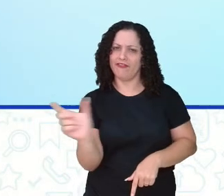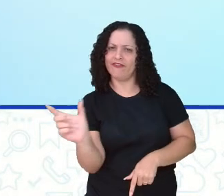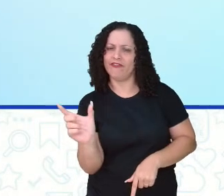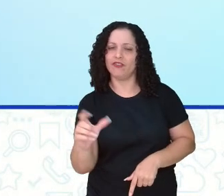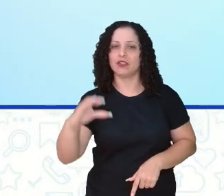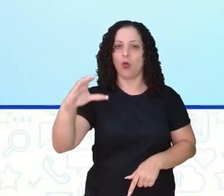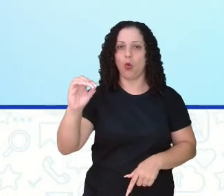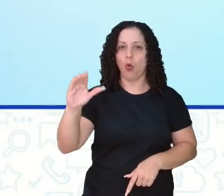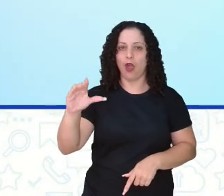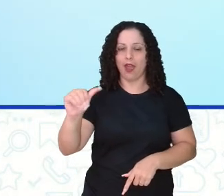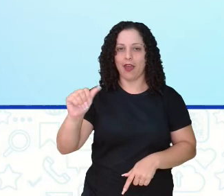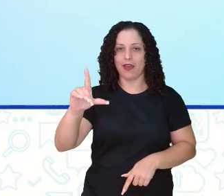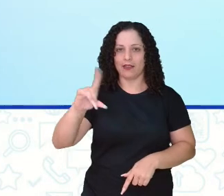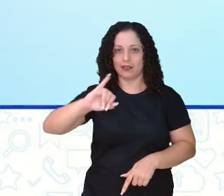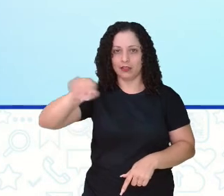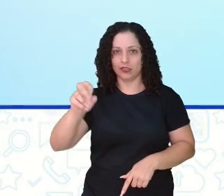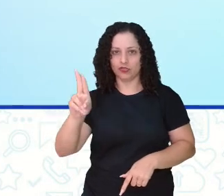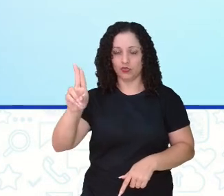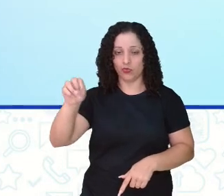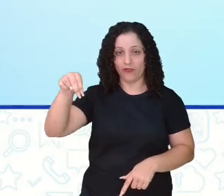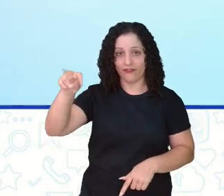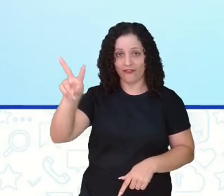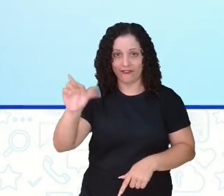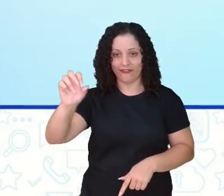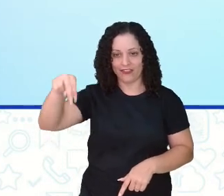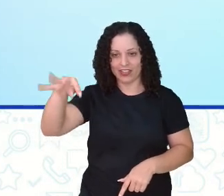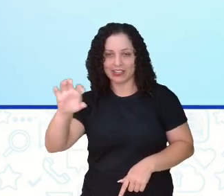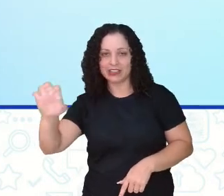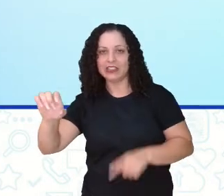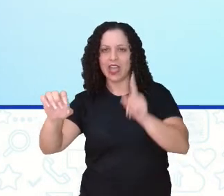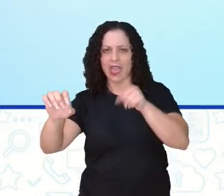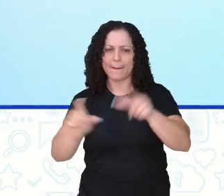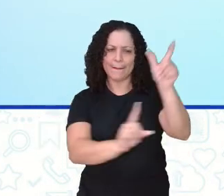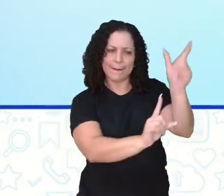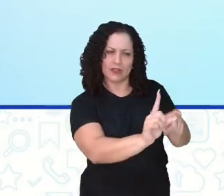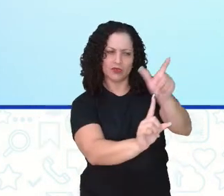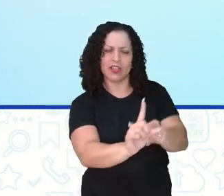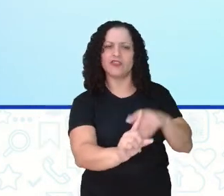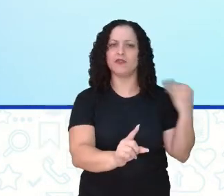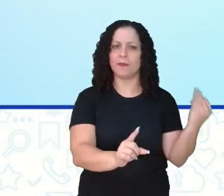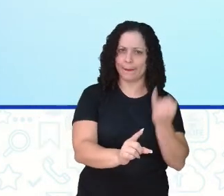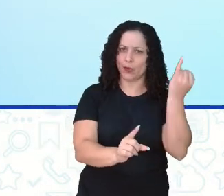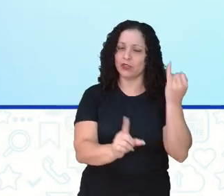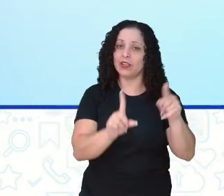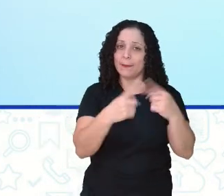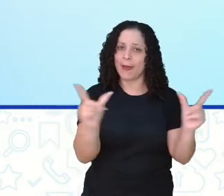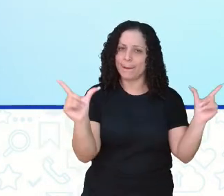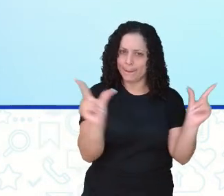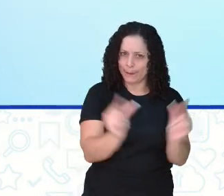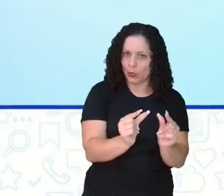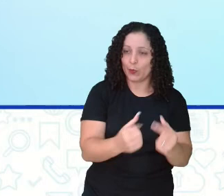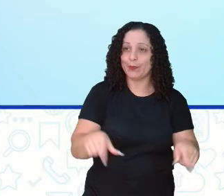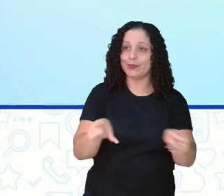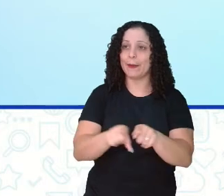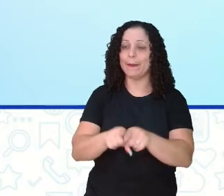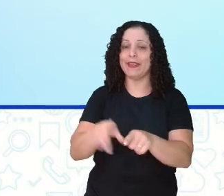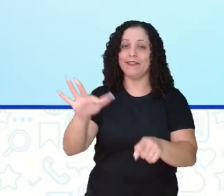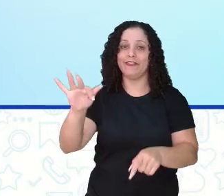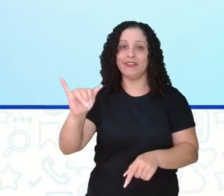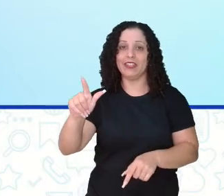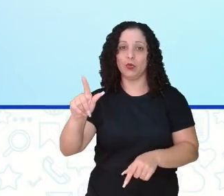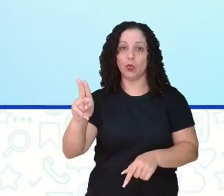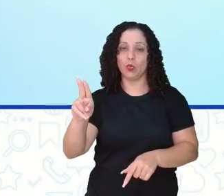são os personagens de menor importância, mas que ajudam no desenvolvimento da história. E o figurante, personagem de